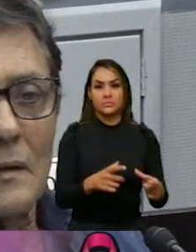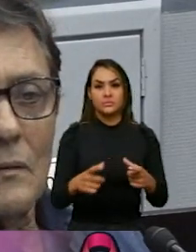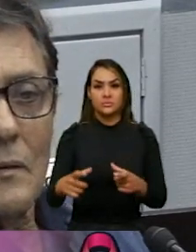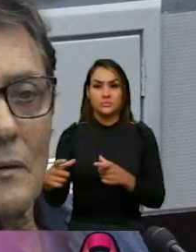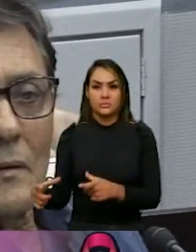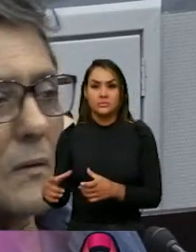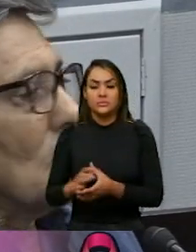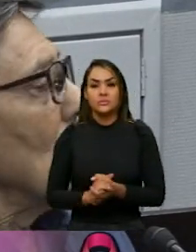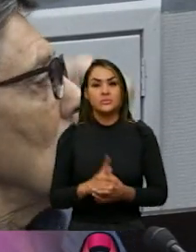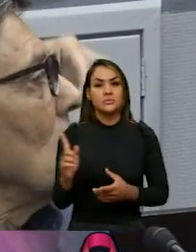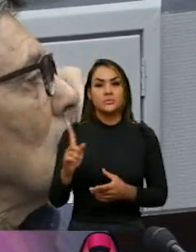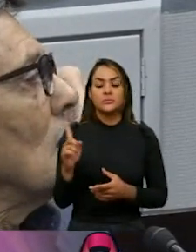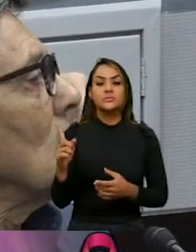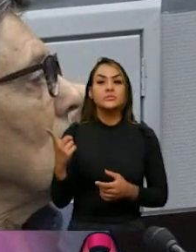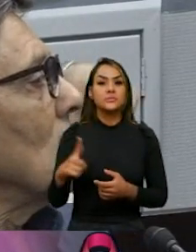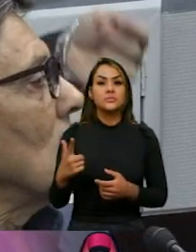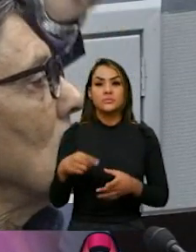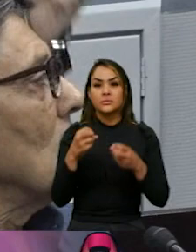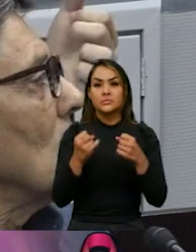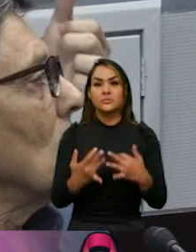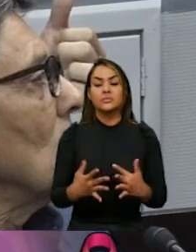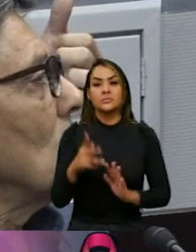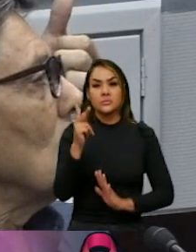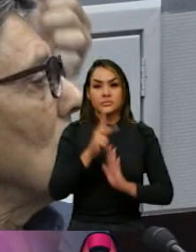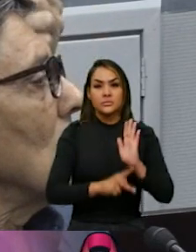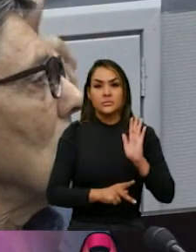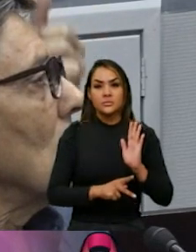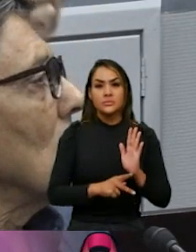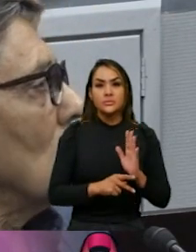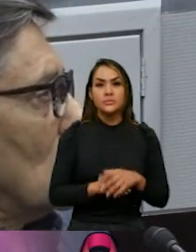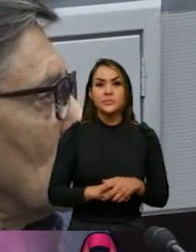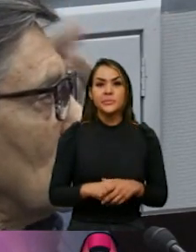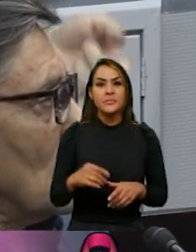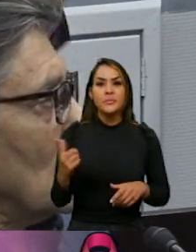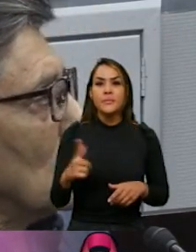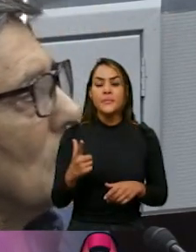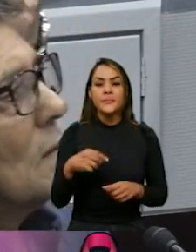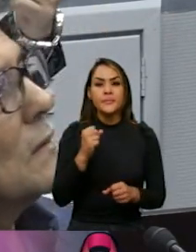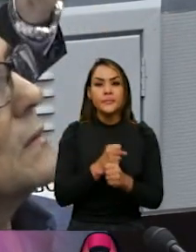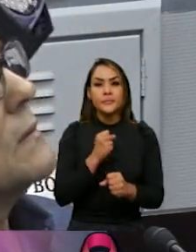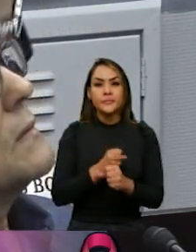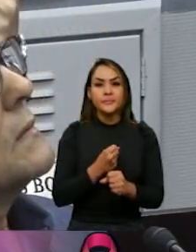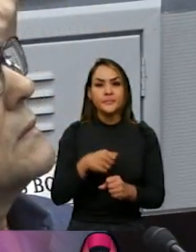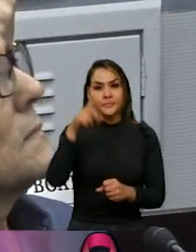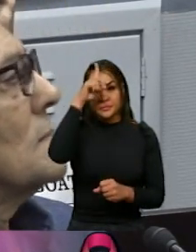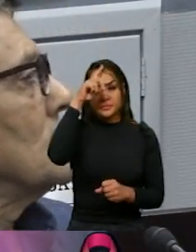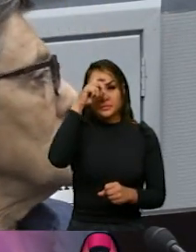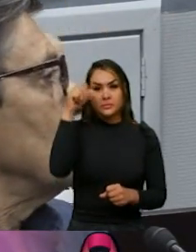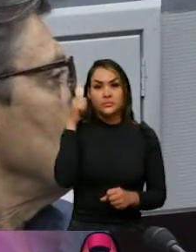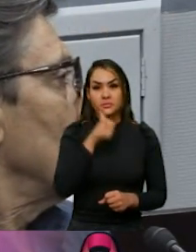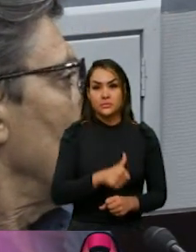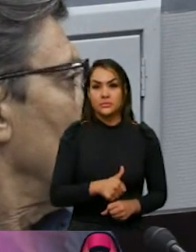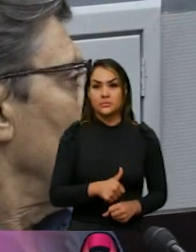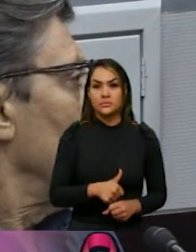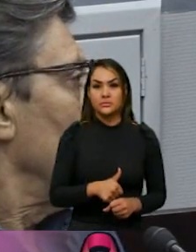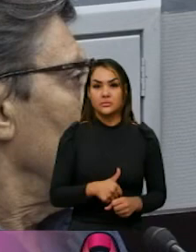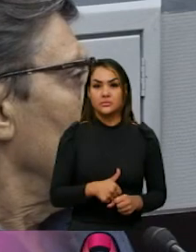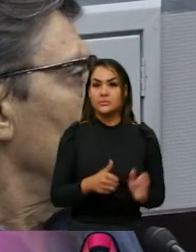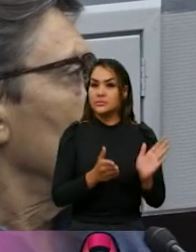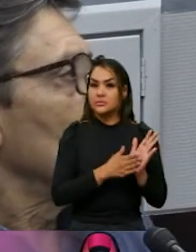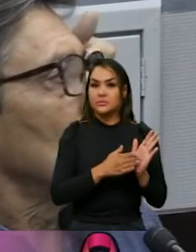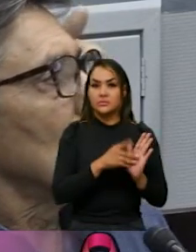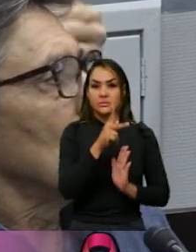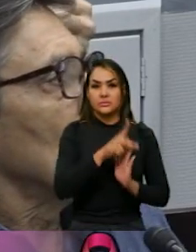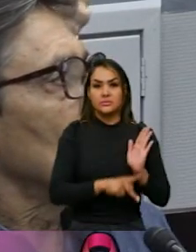não. Não tem especificado no projeto, não especifica a reforma do Hospital da Mulher como era no projeto anterior, e nesse aqui